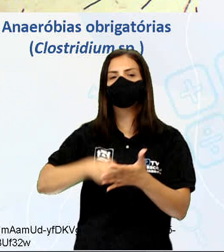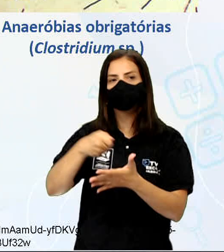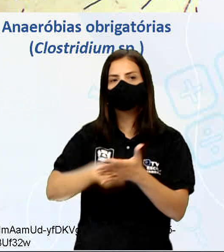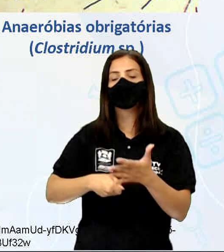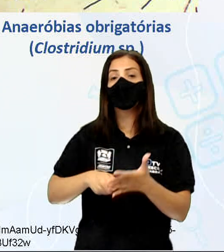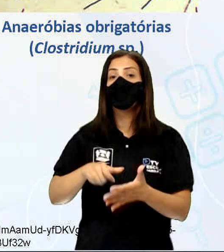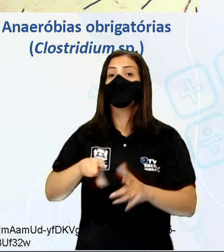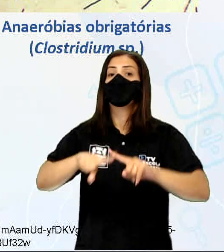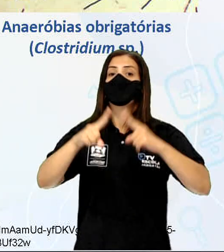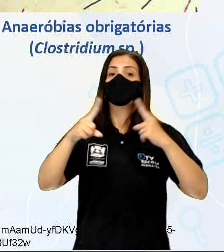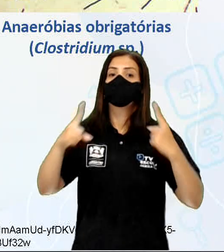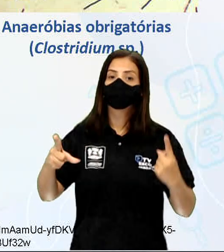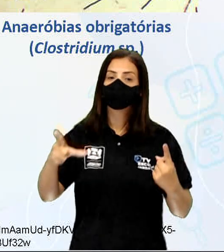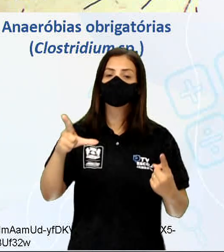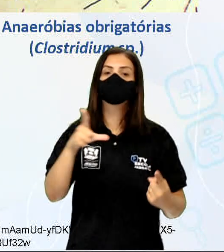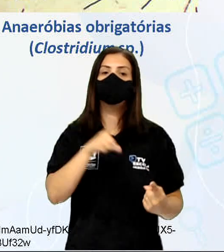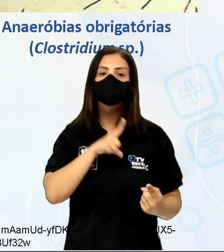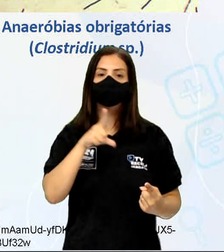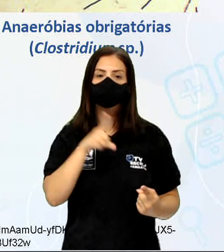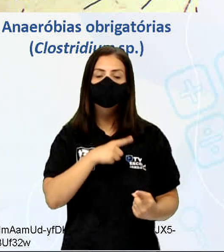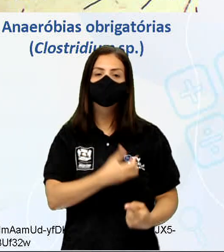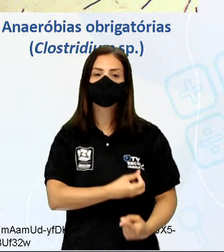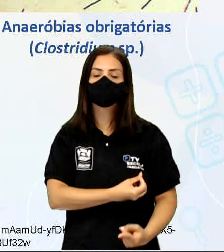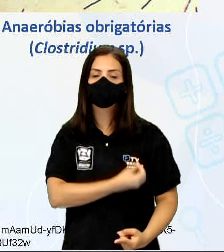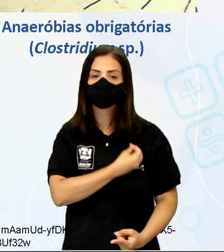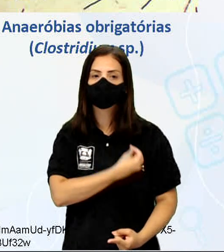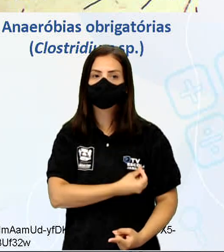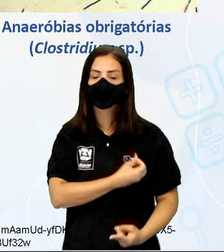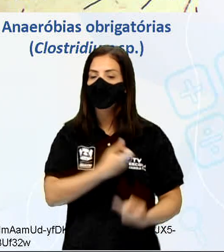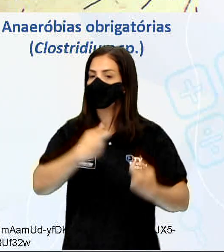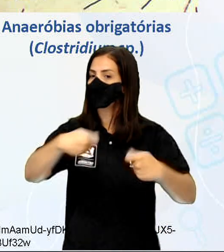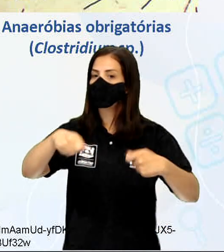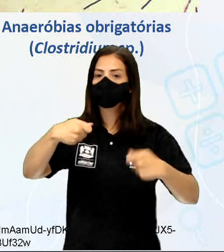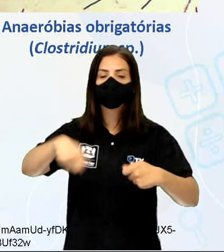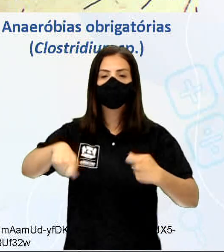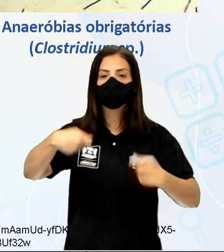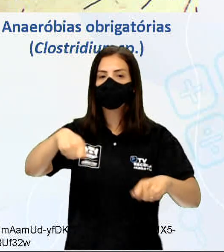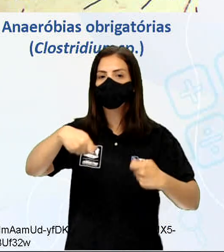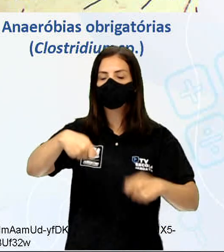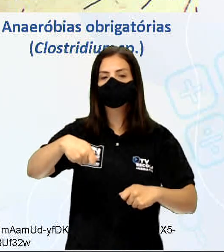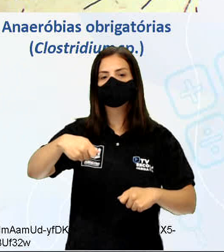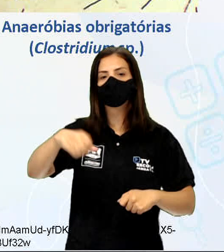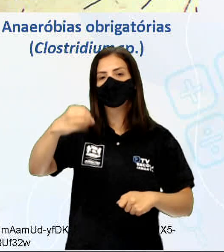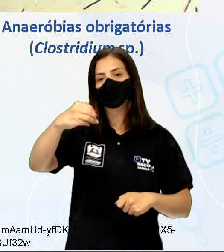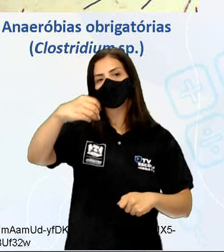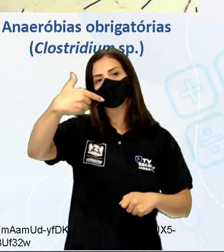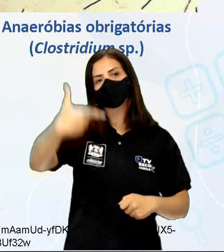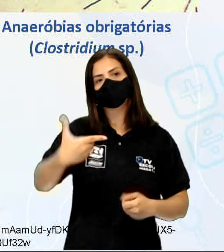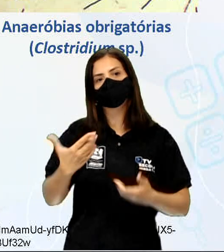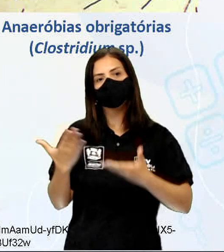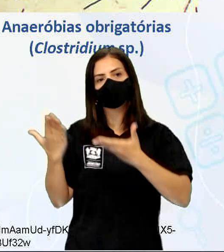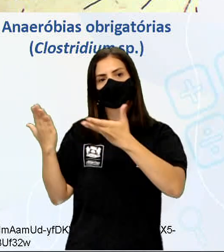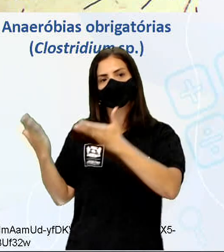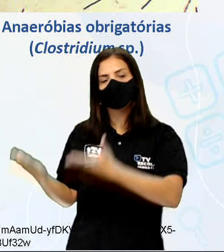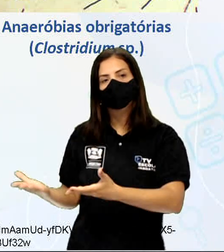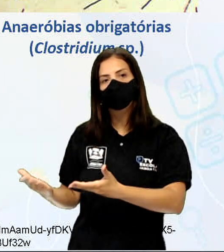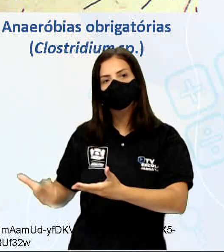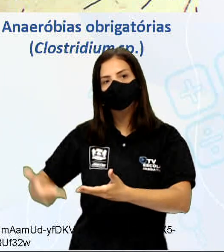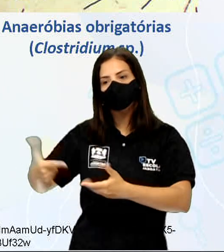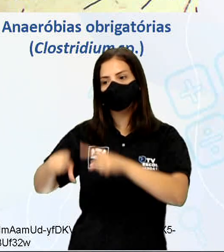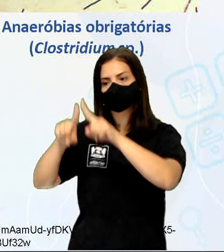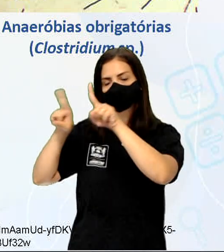existem organismos anaeróbios. A gente tem a Entamoeba histolítica, que é um anaeróbio facultativo, ela pode